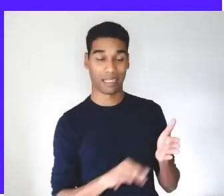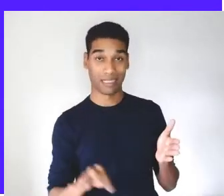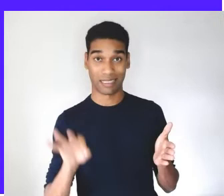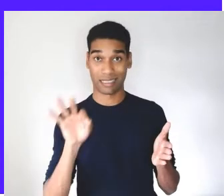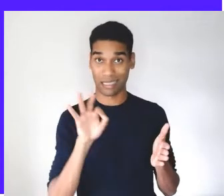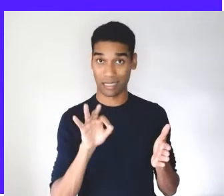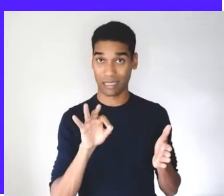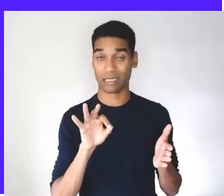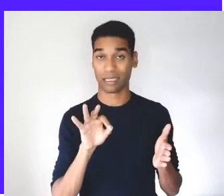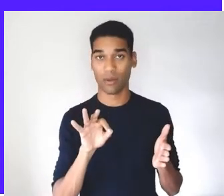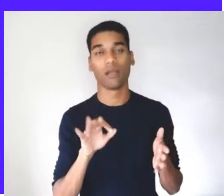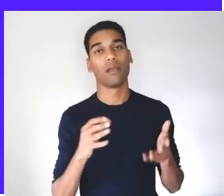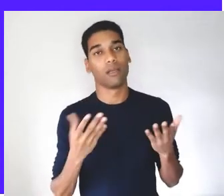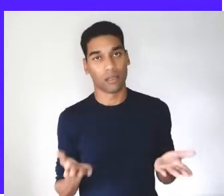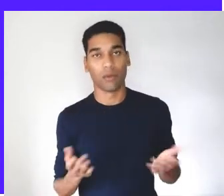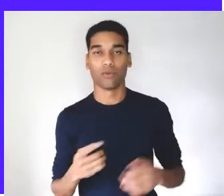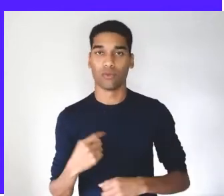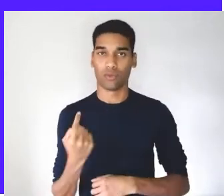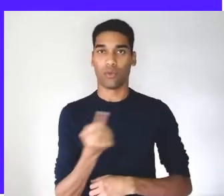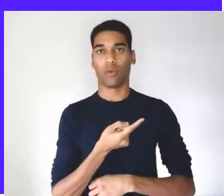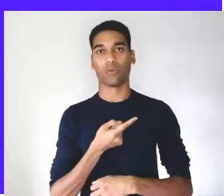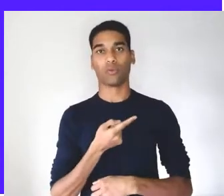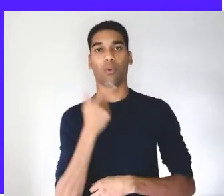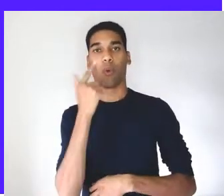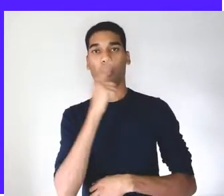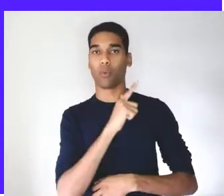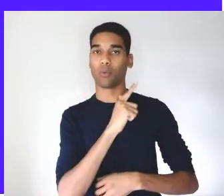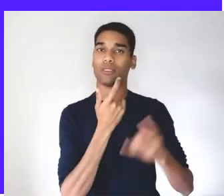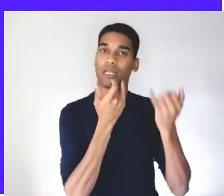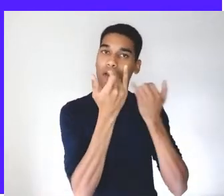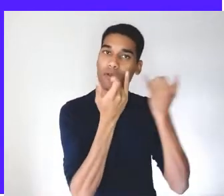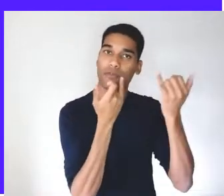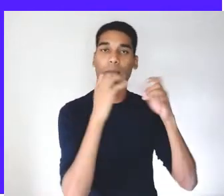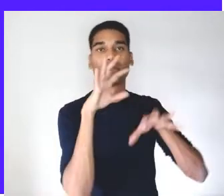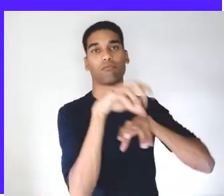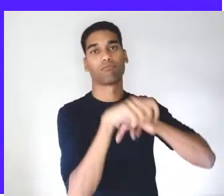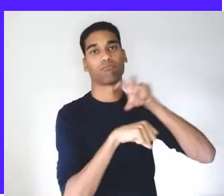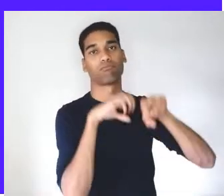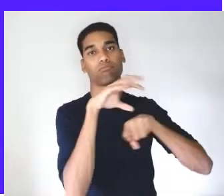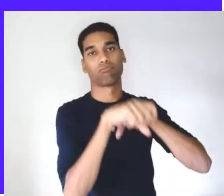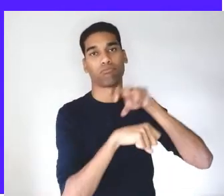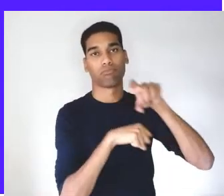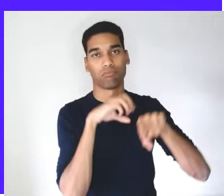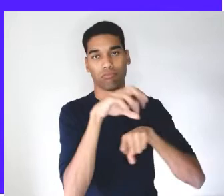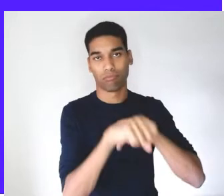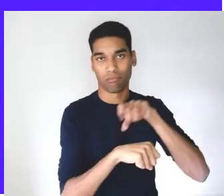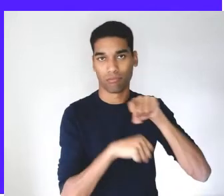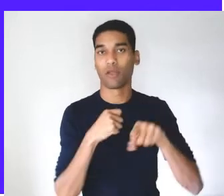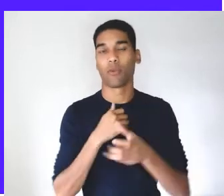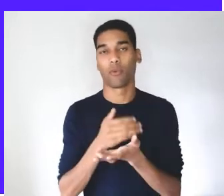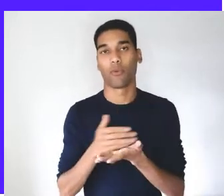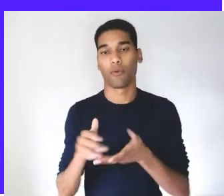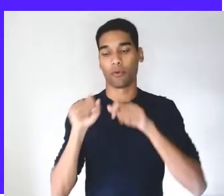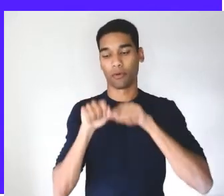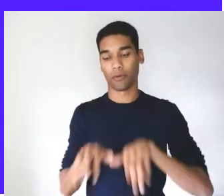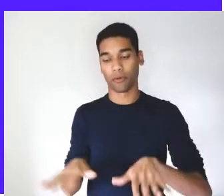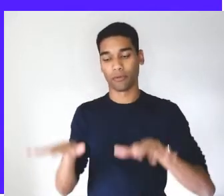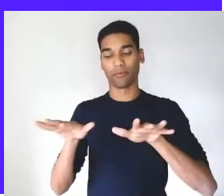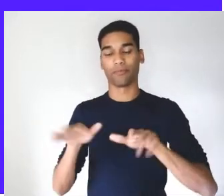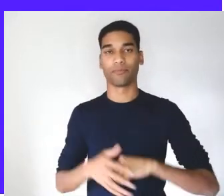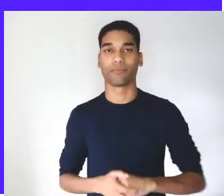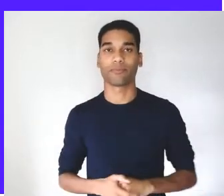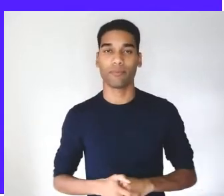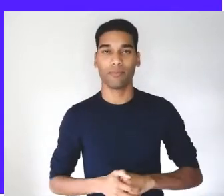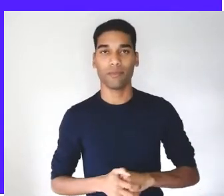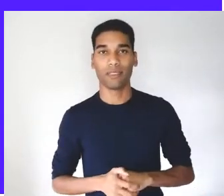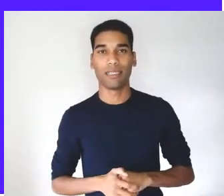teve esses dados repercutindo. Eu também entendo, na cobertura, por exemplo, de educação, a gente já consegue olhar, eu